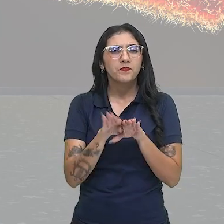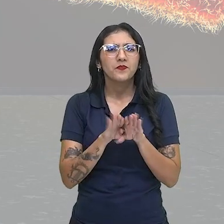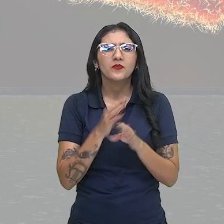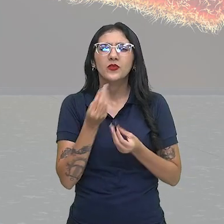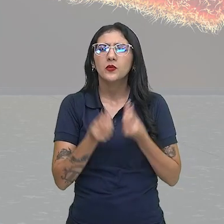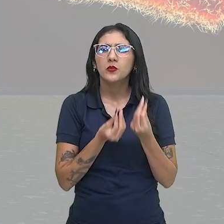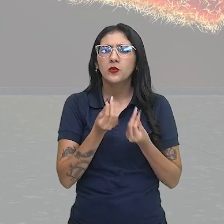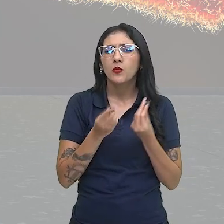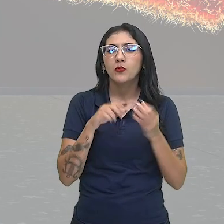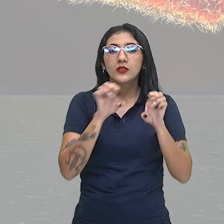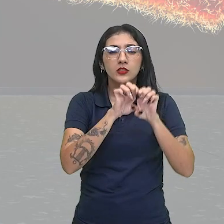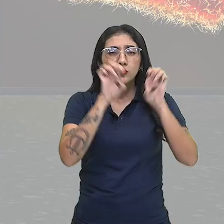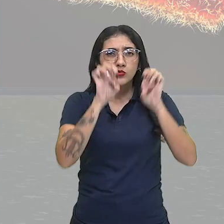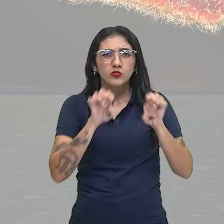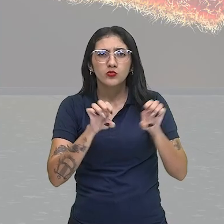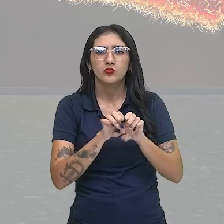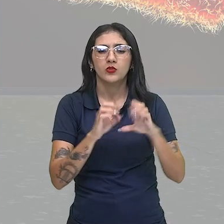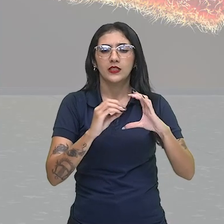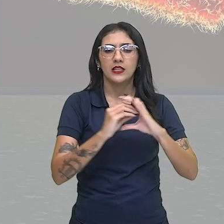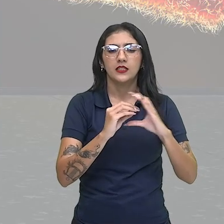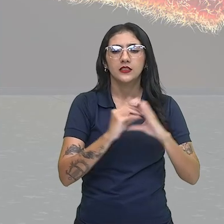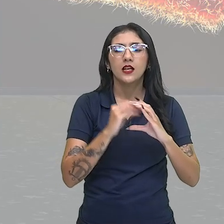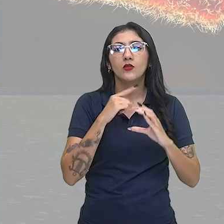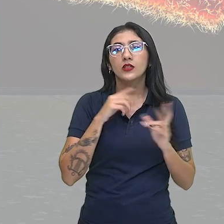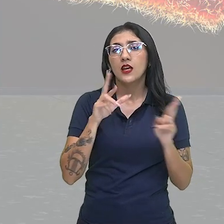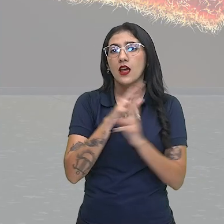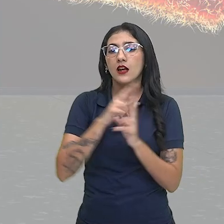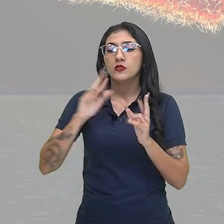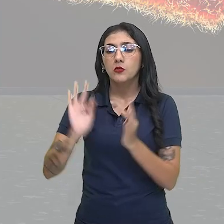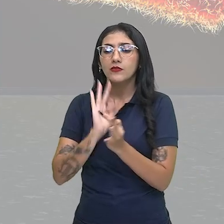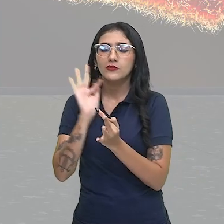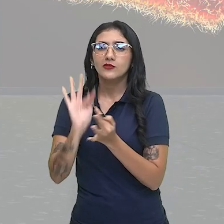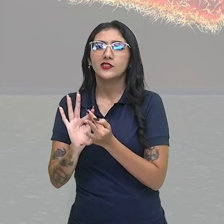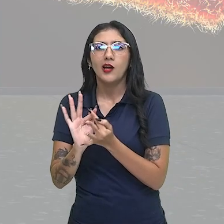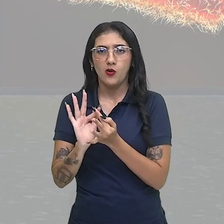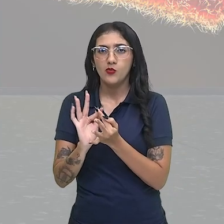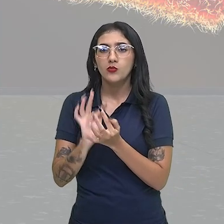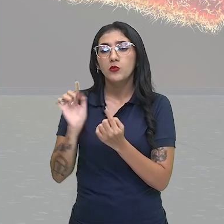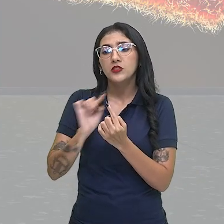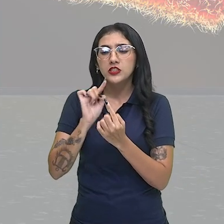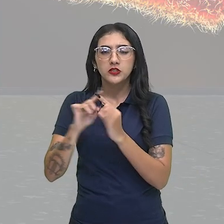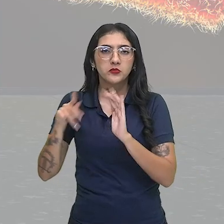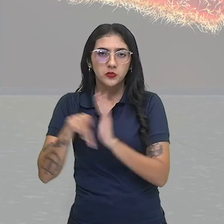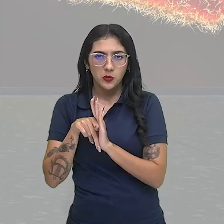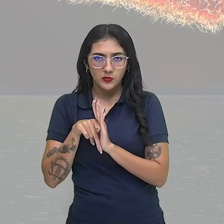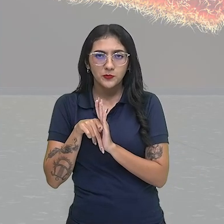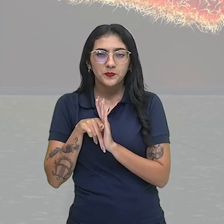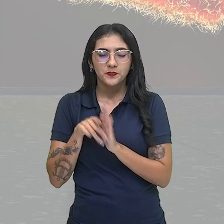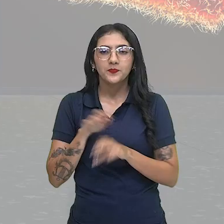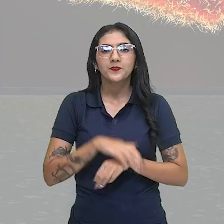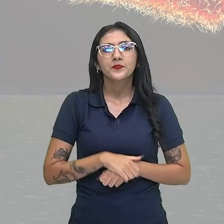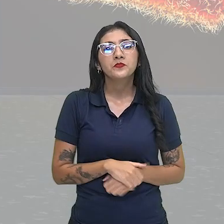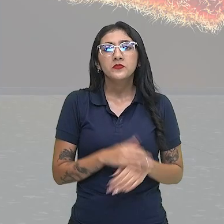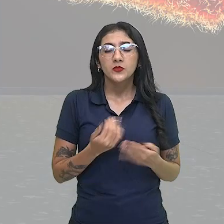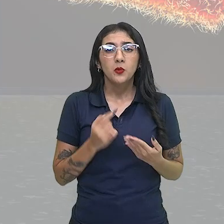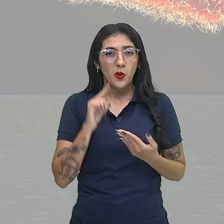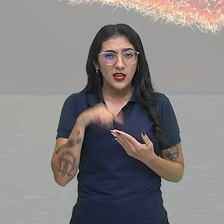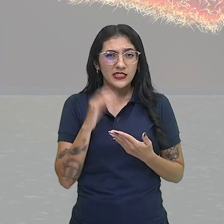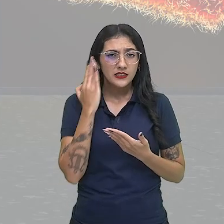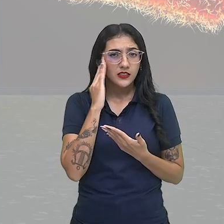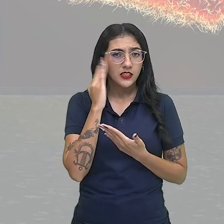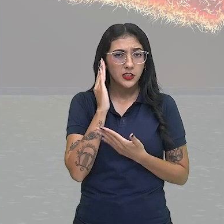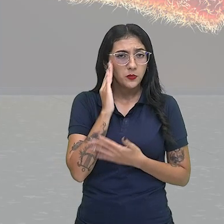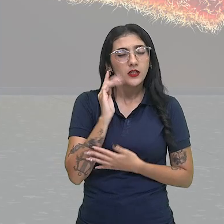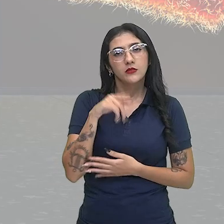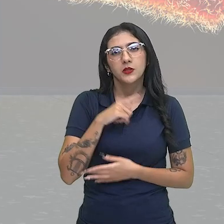está diretamente ligada à função que elas vão desempenhar naquele corpo. E essa compreensão ela se